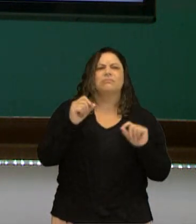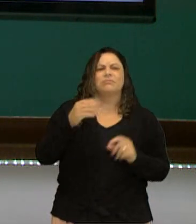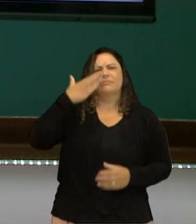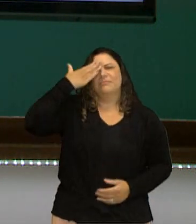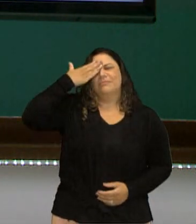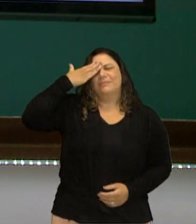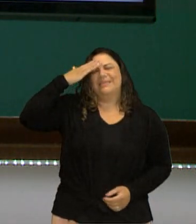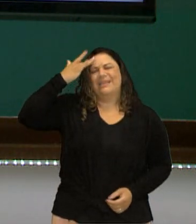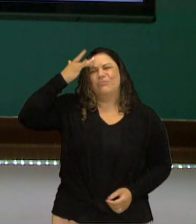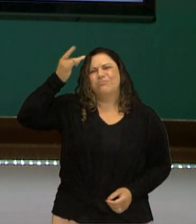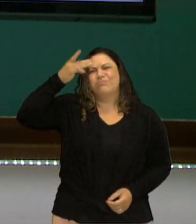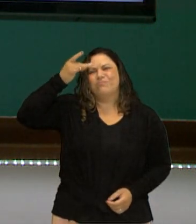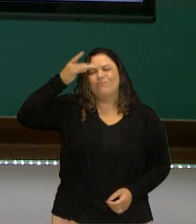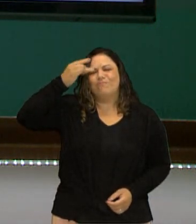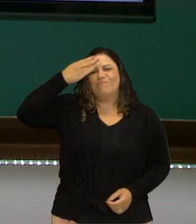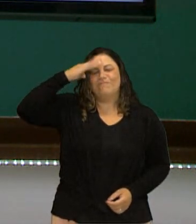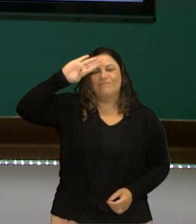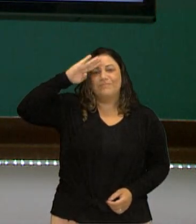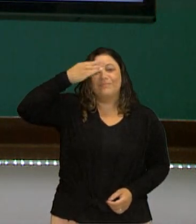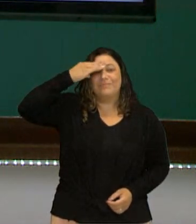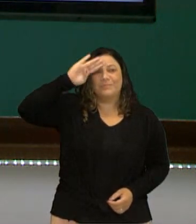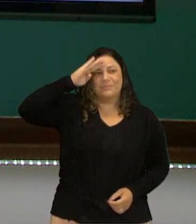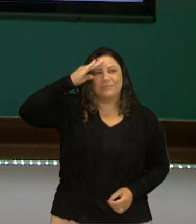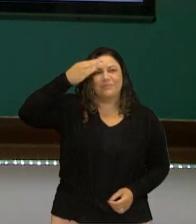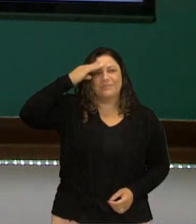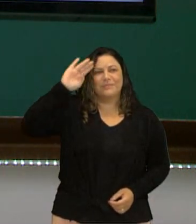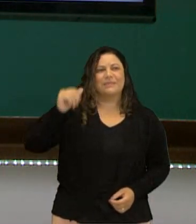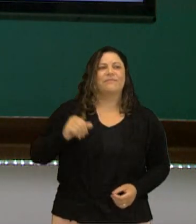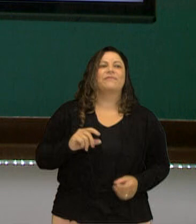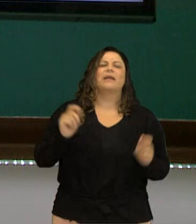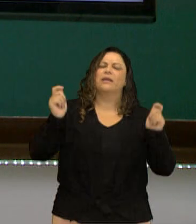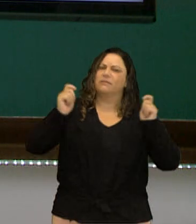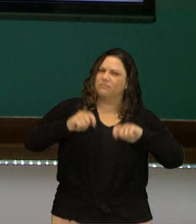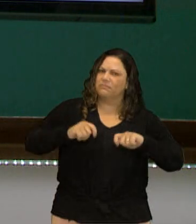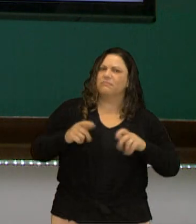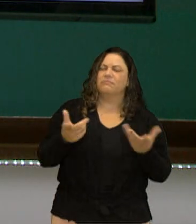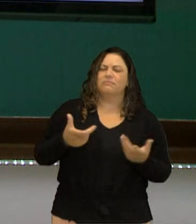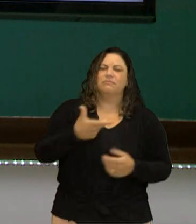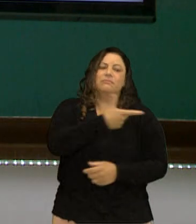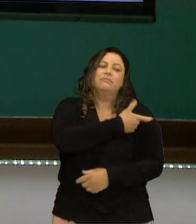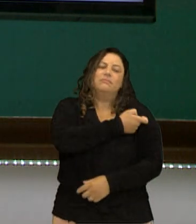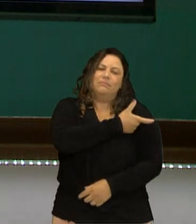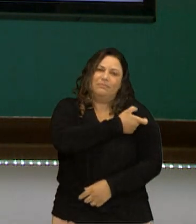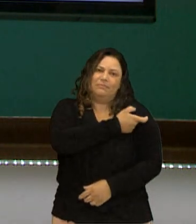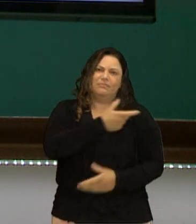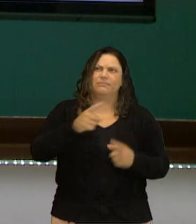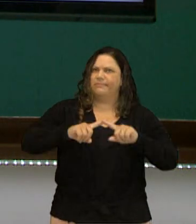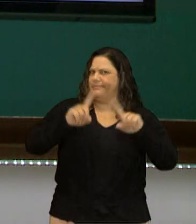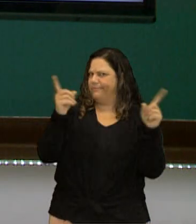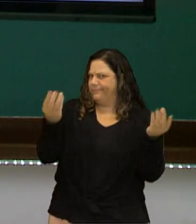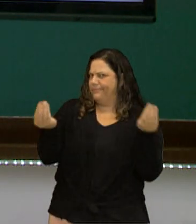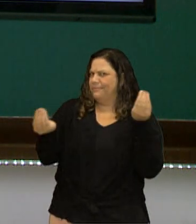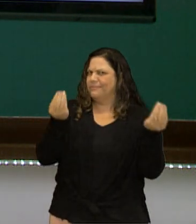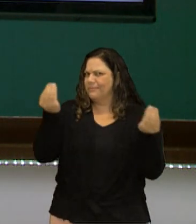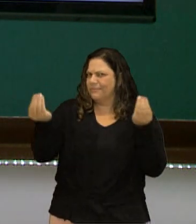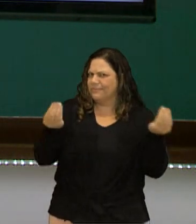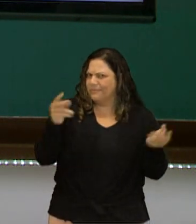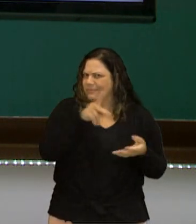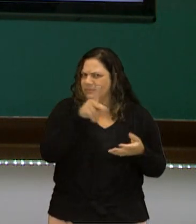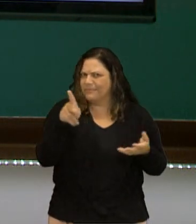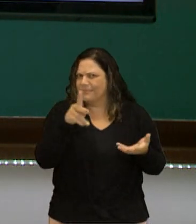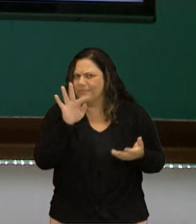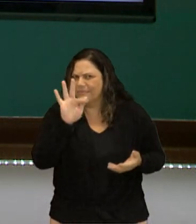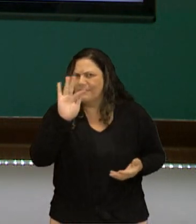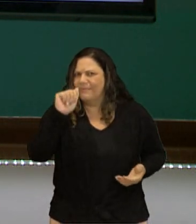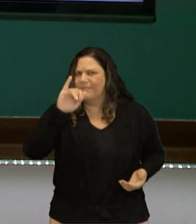de cabeça, febre, nas articulações e existe vacina. Mas, Fabiano, como que eu pego o